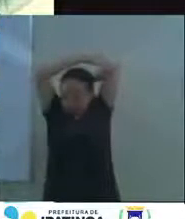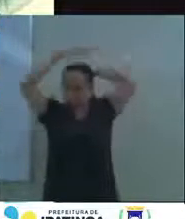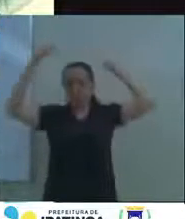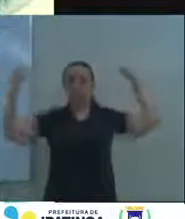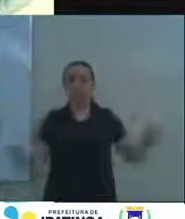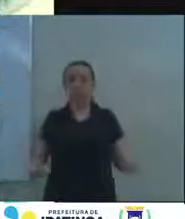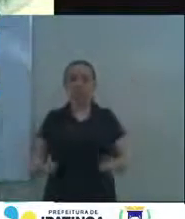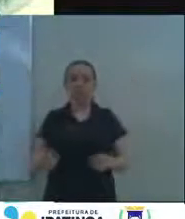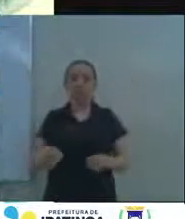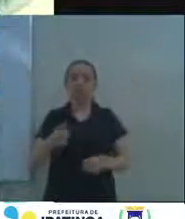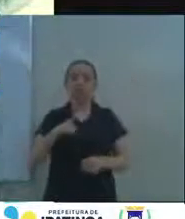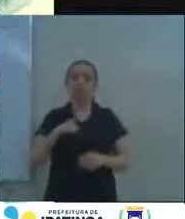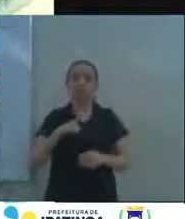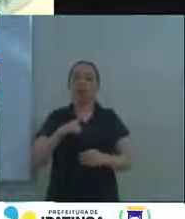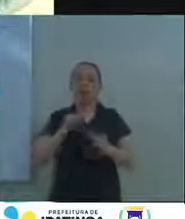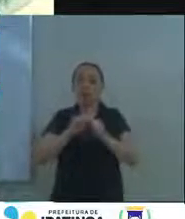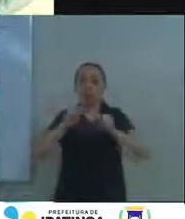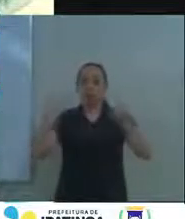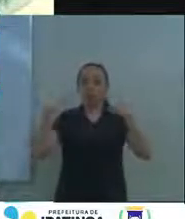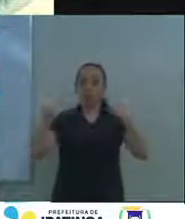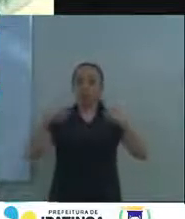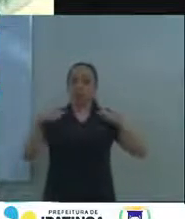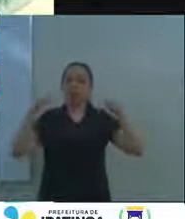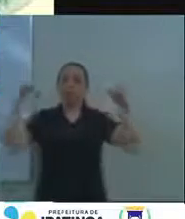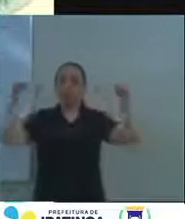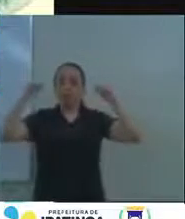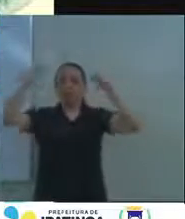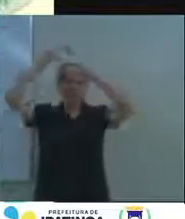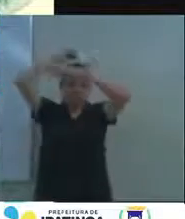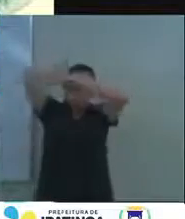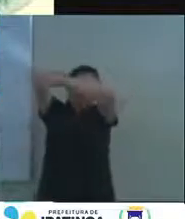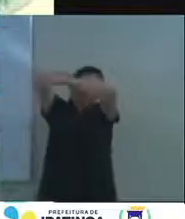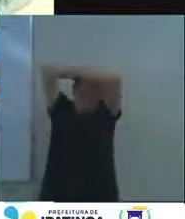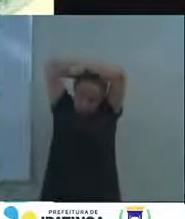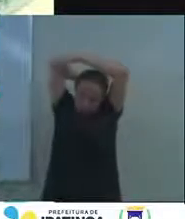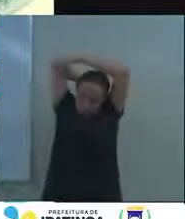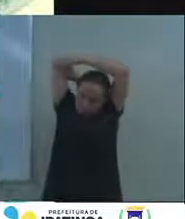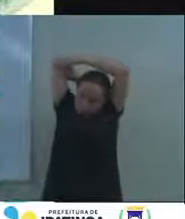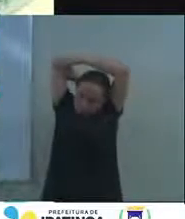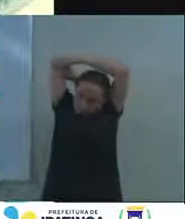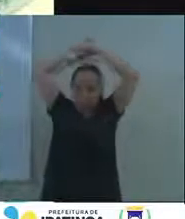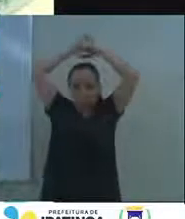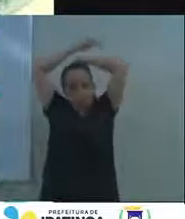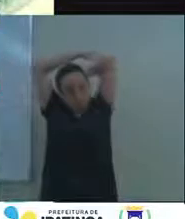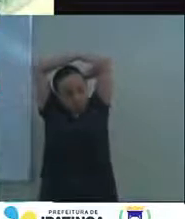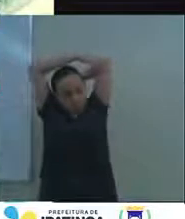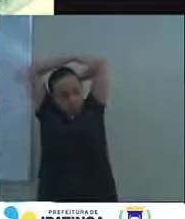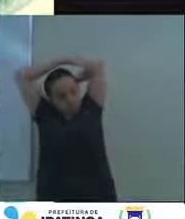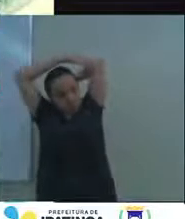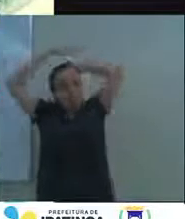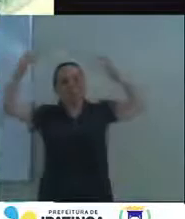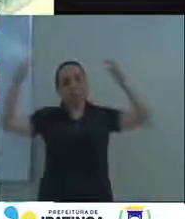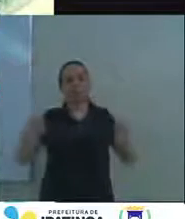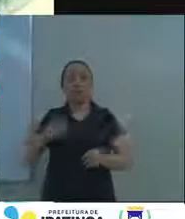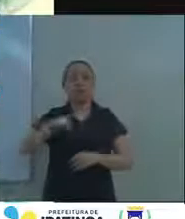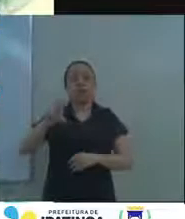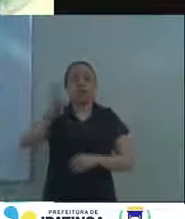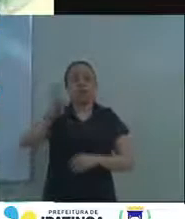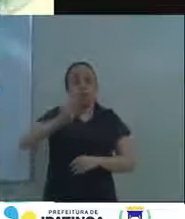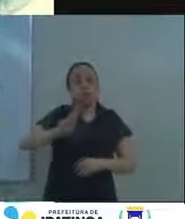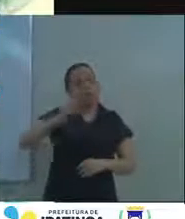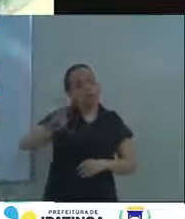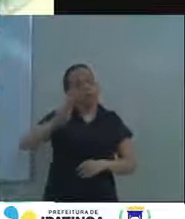alongar essa musculatura, a cabeça virada para a direita e para a esquerda. E a gente utilizar mesmo